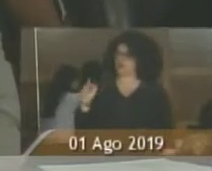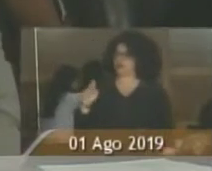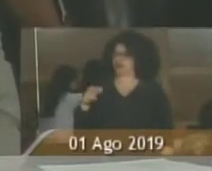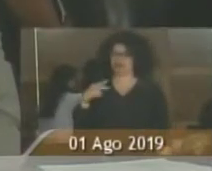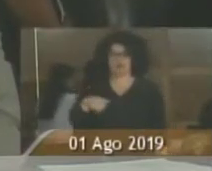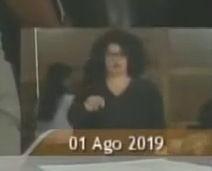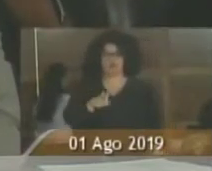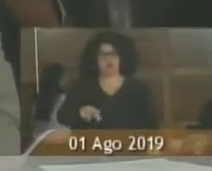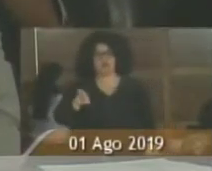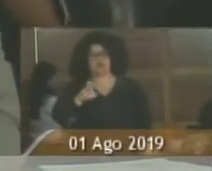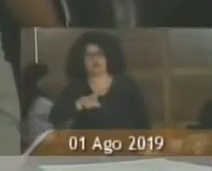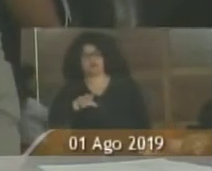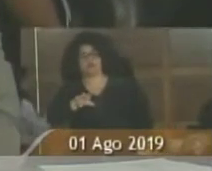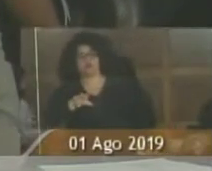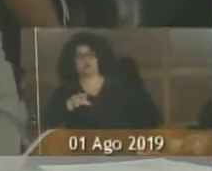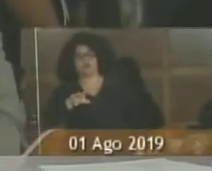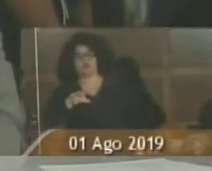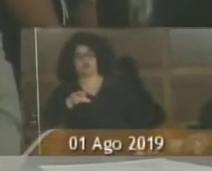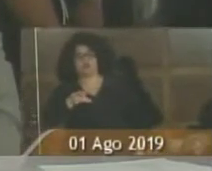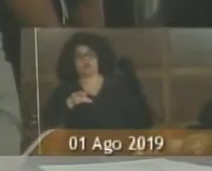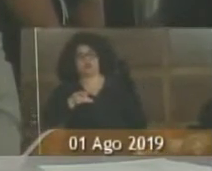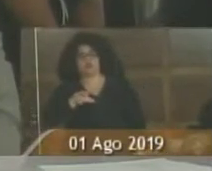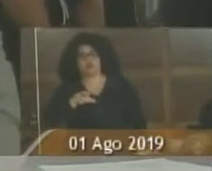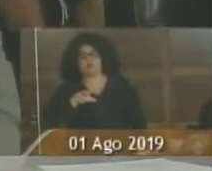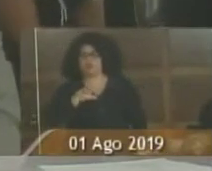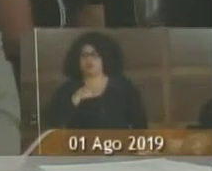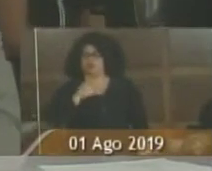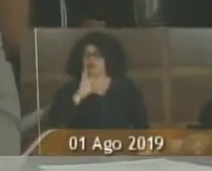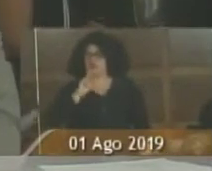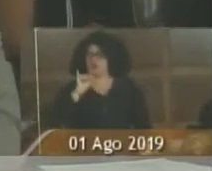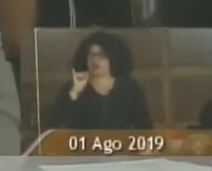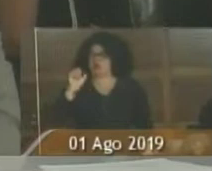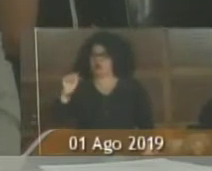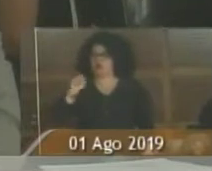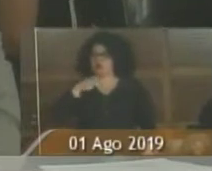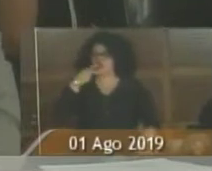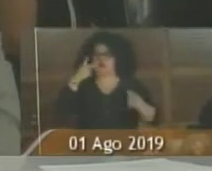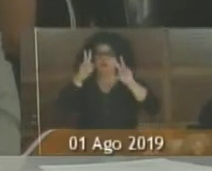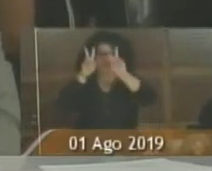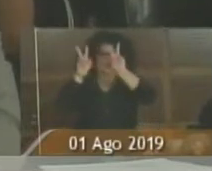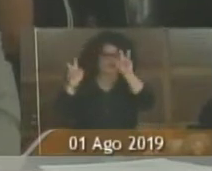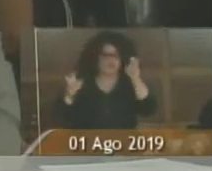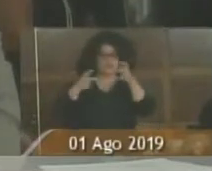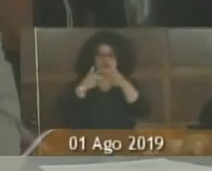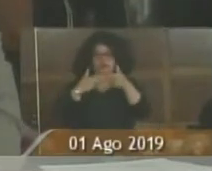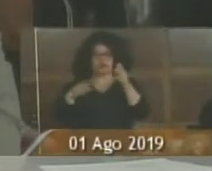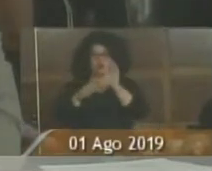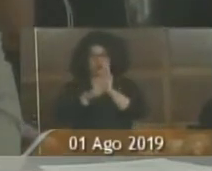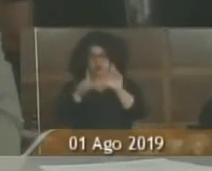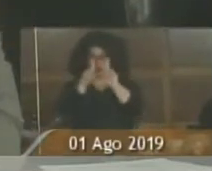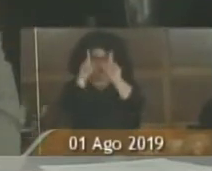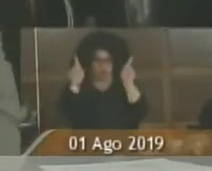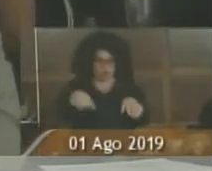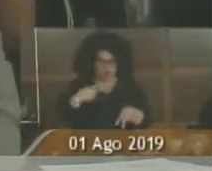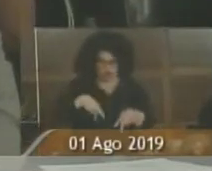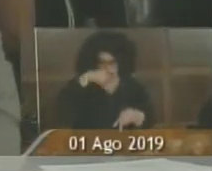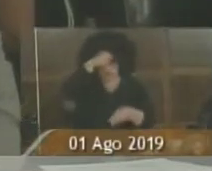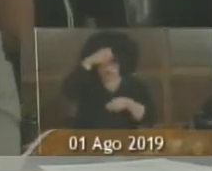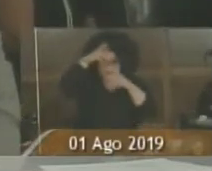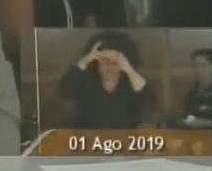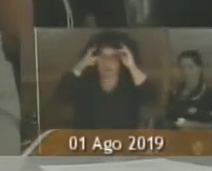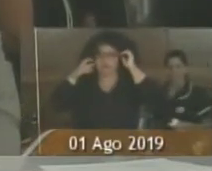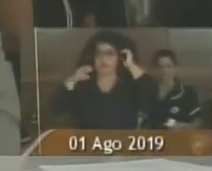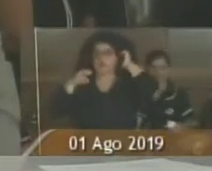Câmara Municipal na sessão 1 do 8, para discutir e falar sobre os assuntos importantes referentes aos servidores públicos municipais.